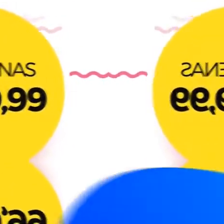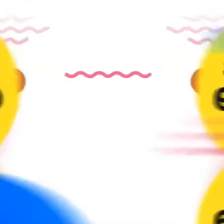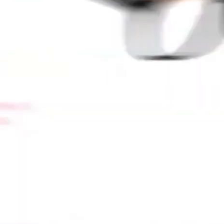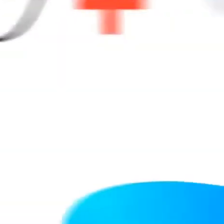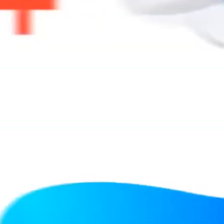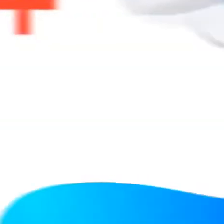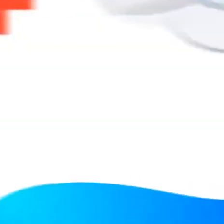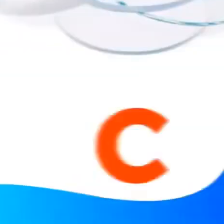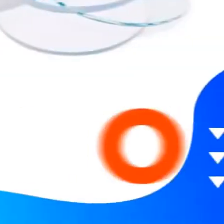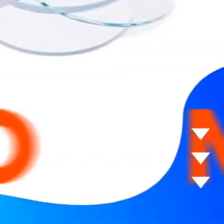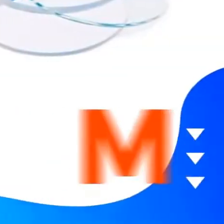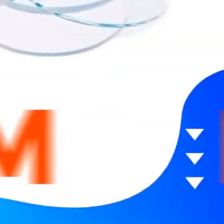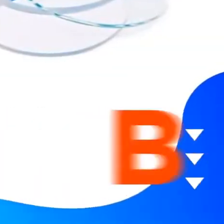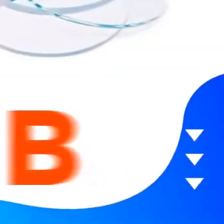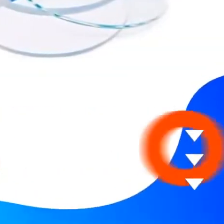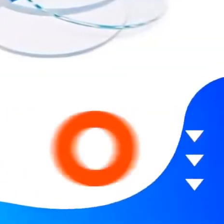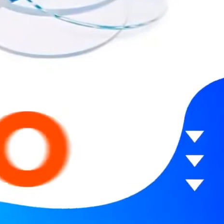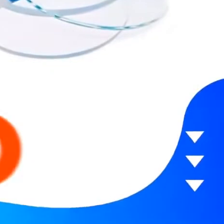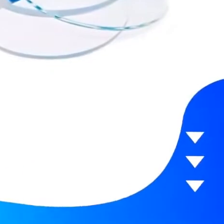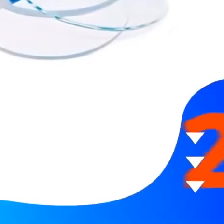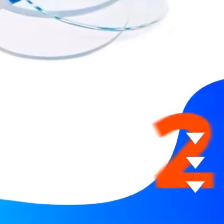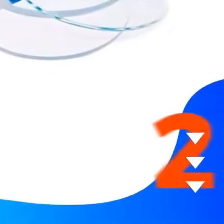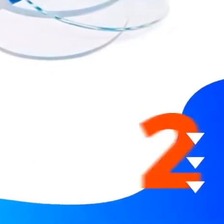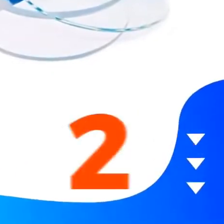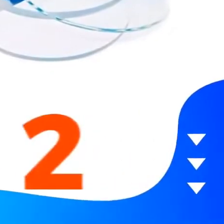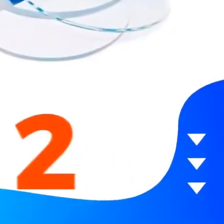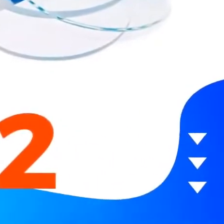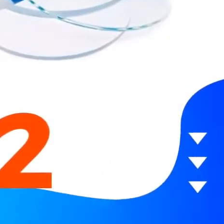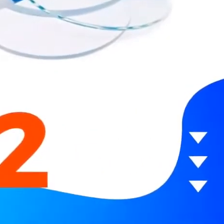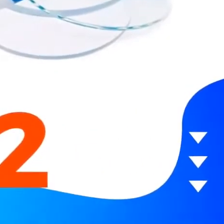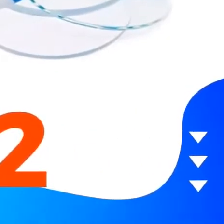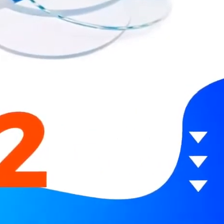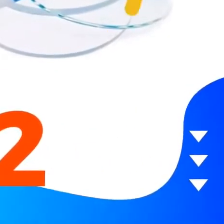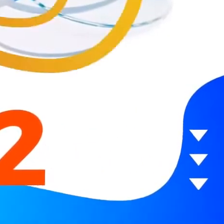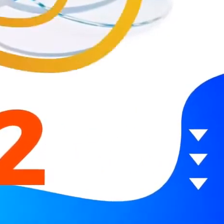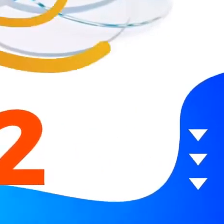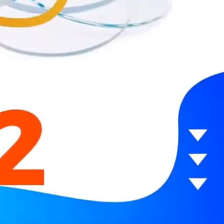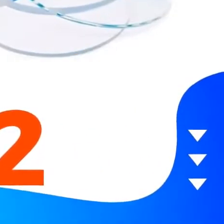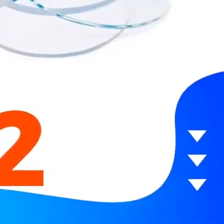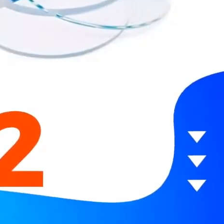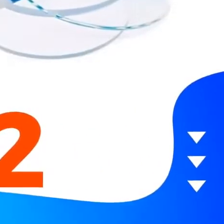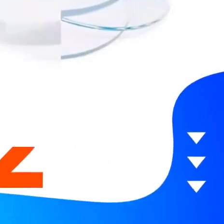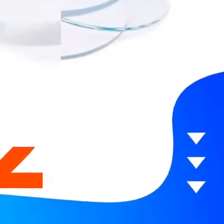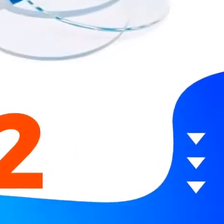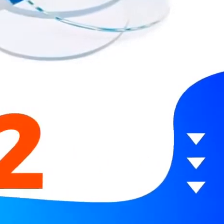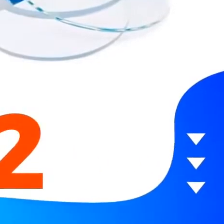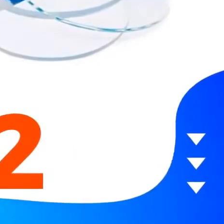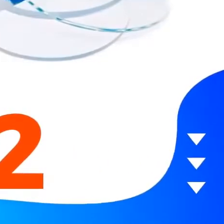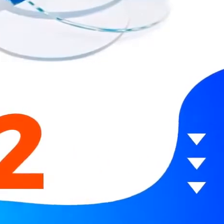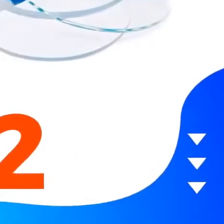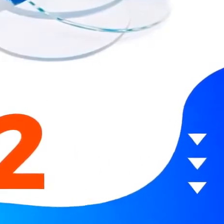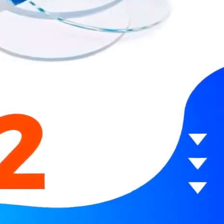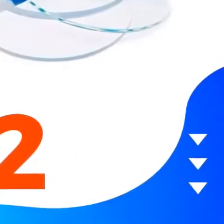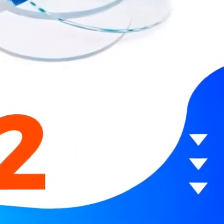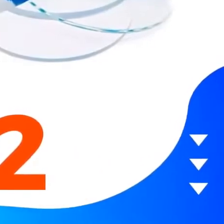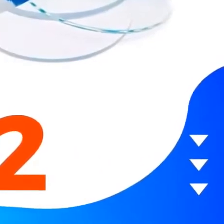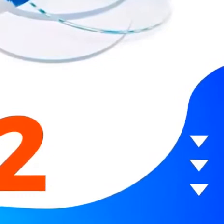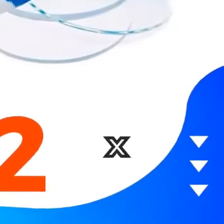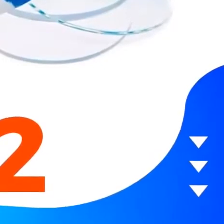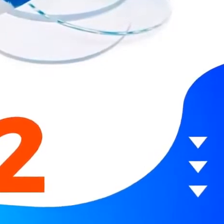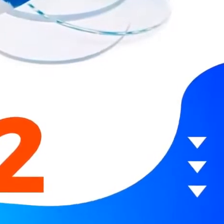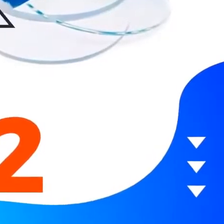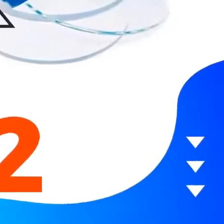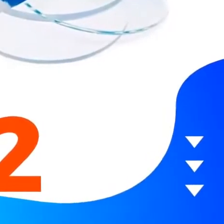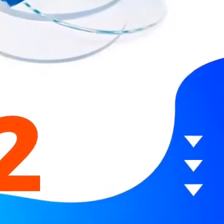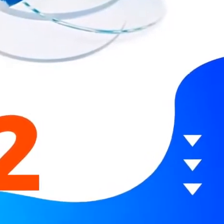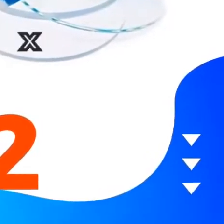349,99. Já no combo 2, sua lente com proteção de luz azul, aquela emitida por celular, TV, computador, mais a armação sai por